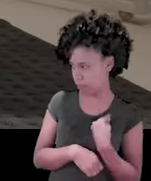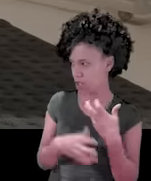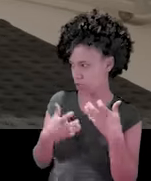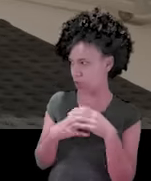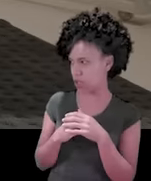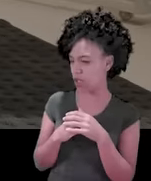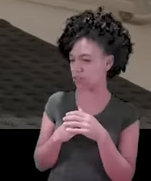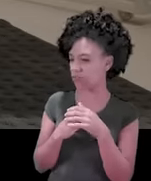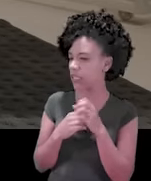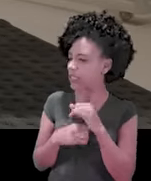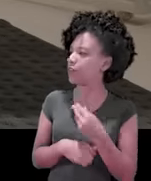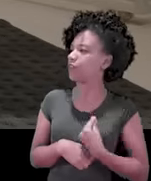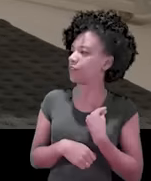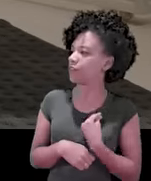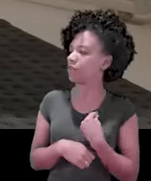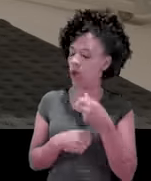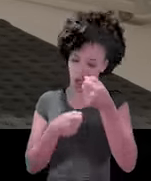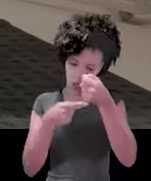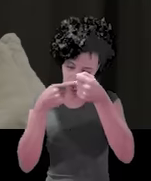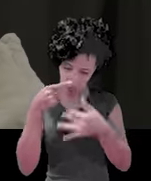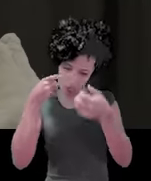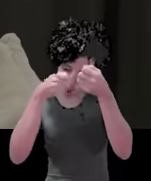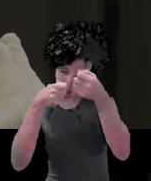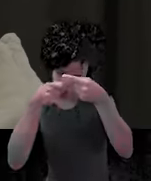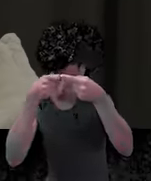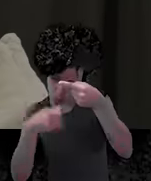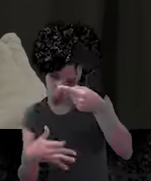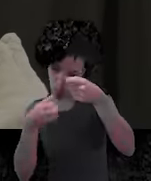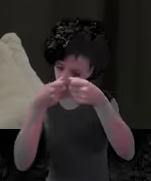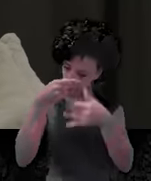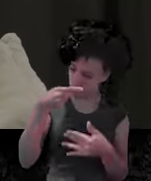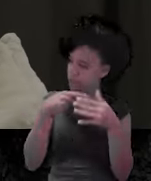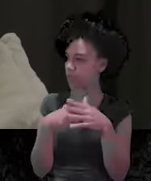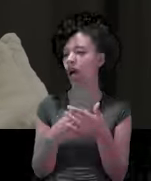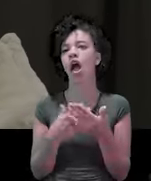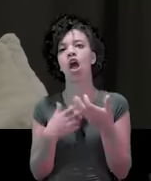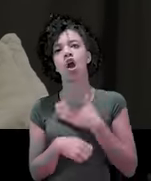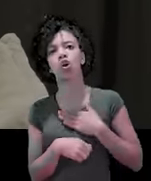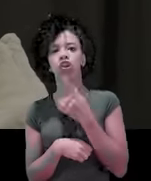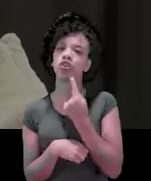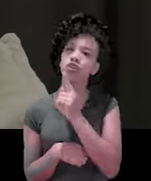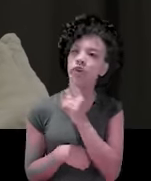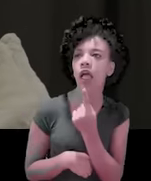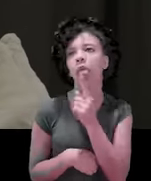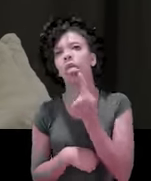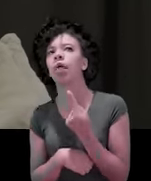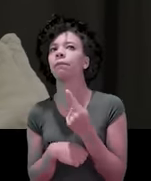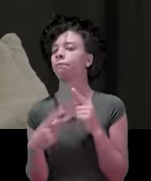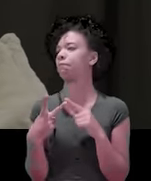um dia abordar-se a gente está vivendo a era do algoritmo que assim ah pô agora o sorvete tá falando que eu tô sorvete eu gosto